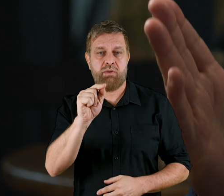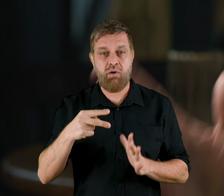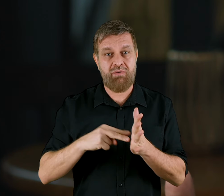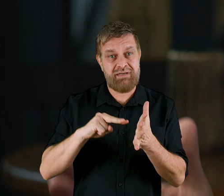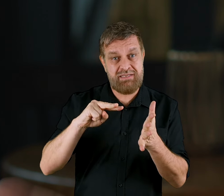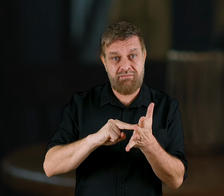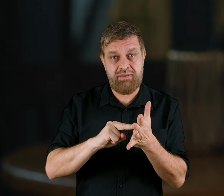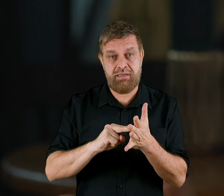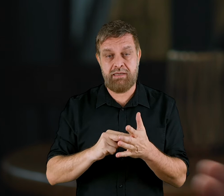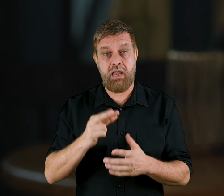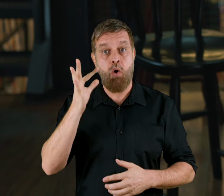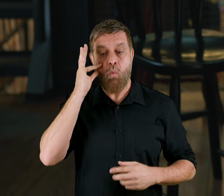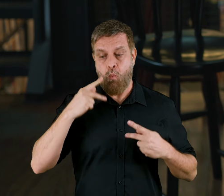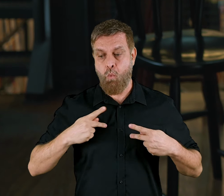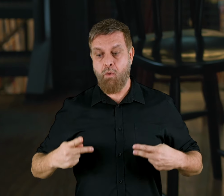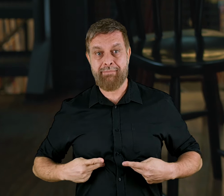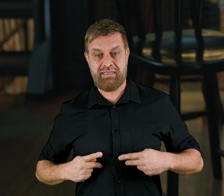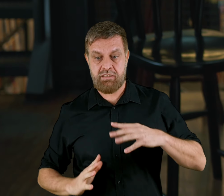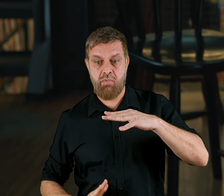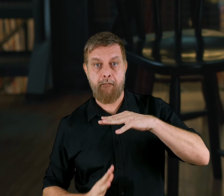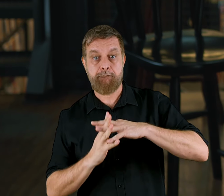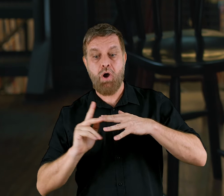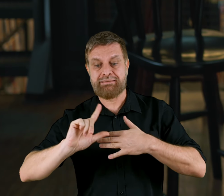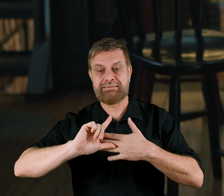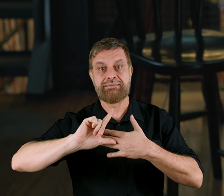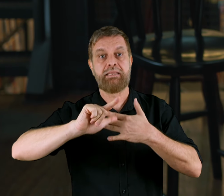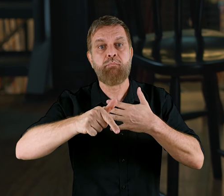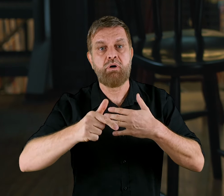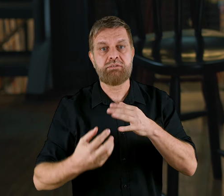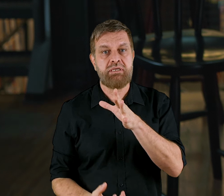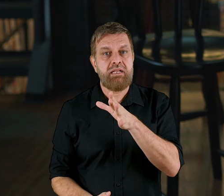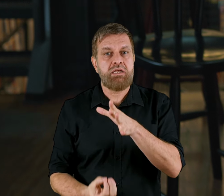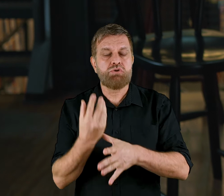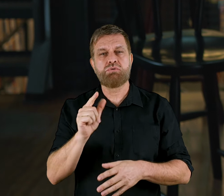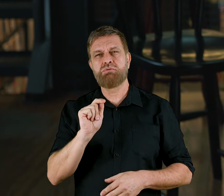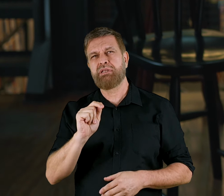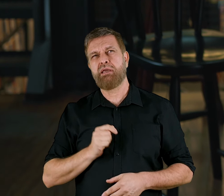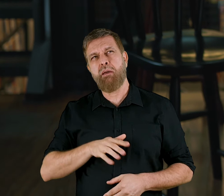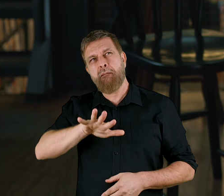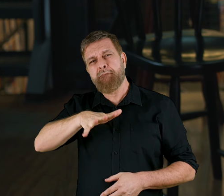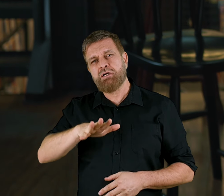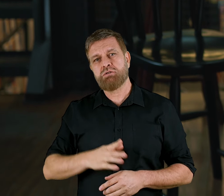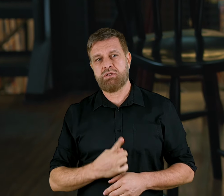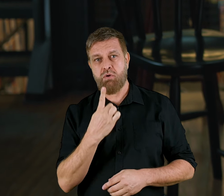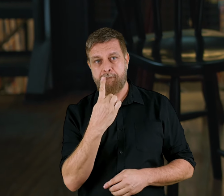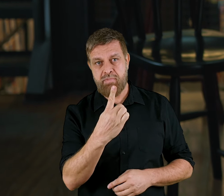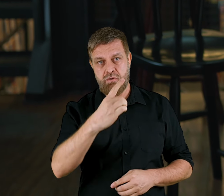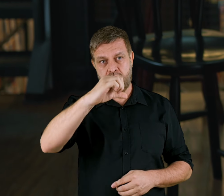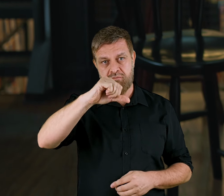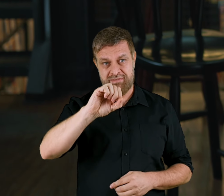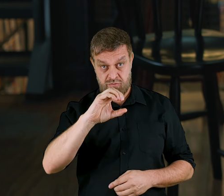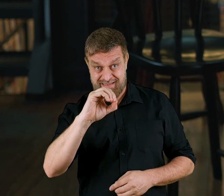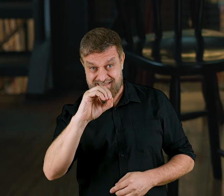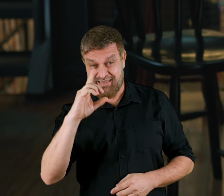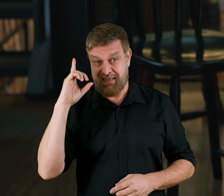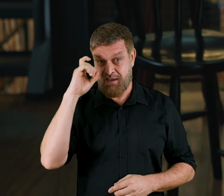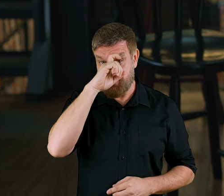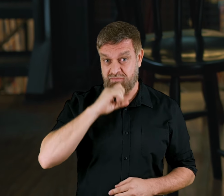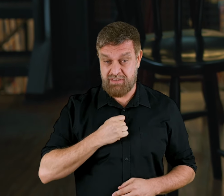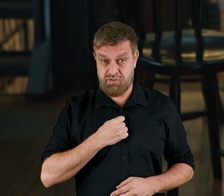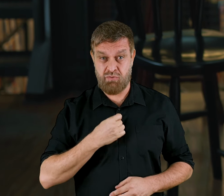convencionar como pós-humanismo. O pós-humanismo ele surge ali por meados dos anos 80, mas é sempre difícil a gente dar